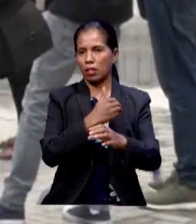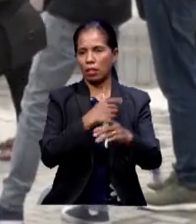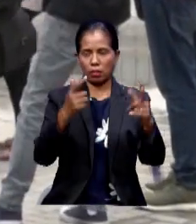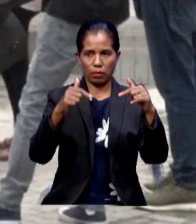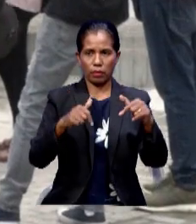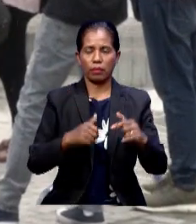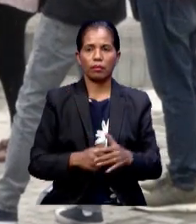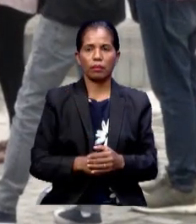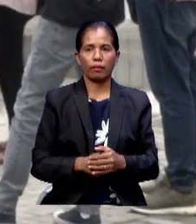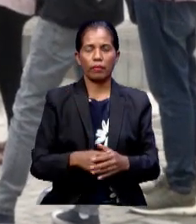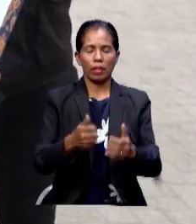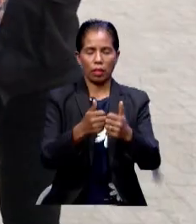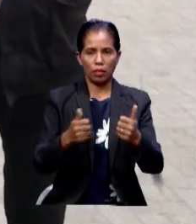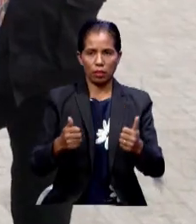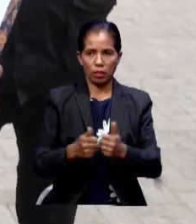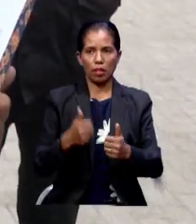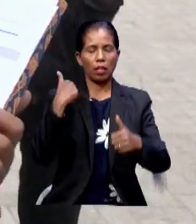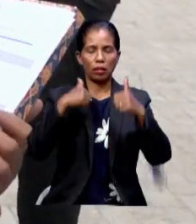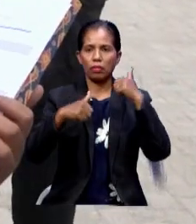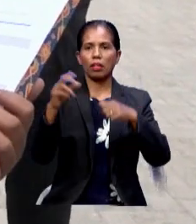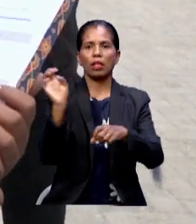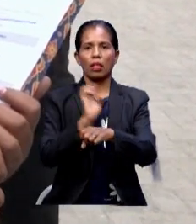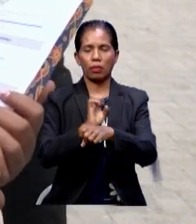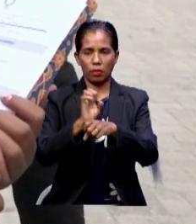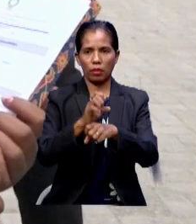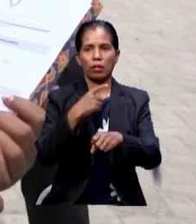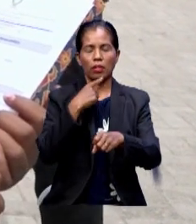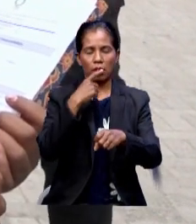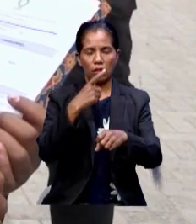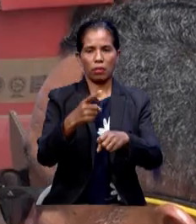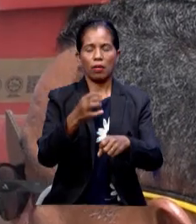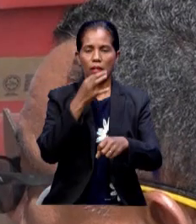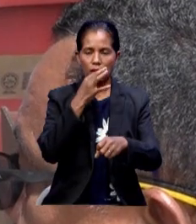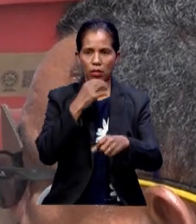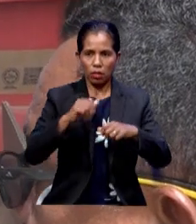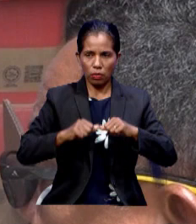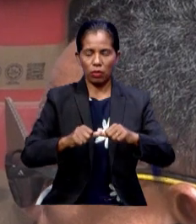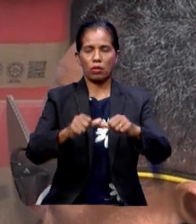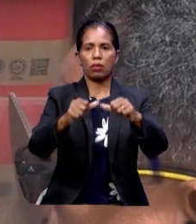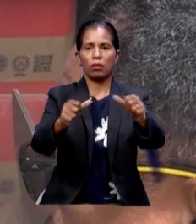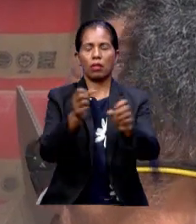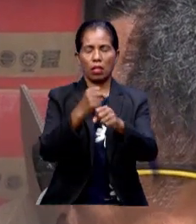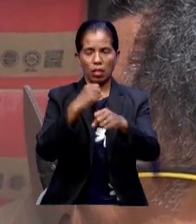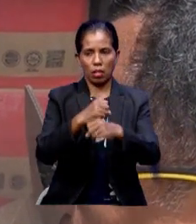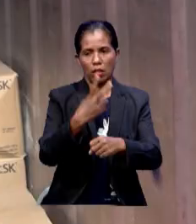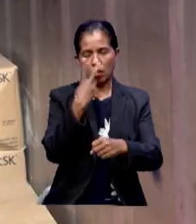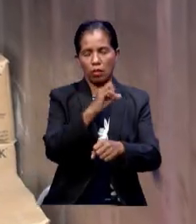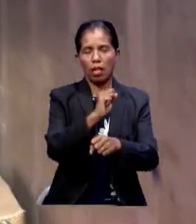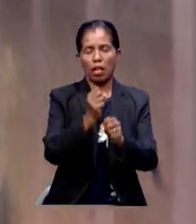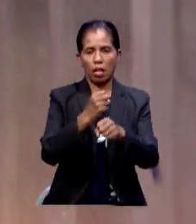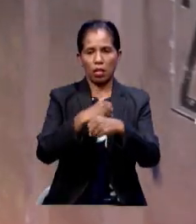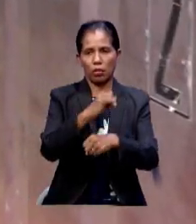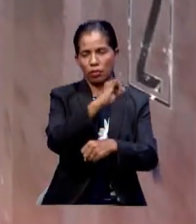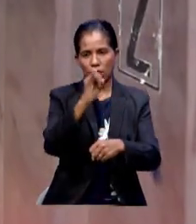Autoridade Inspeção e Fiscalização Atividade Econômica Sanitária no Alimentar se continua halo inspeção no investigação